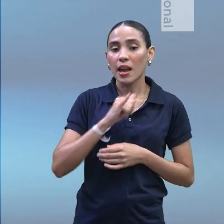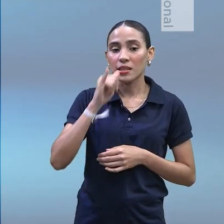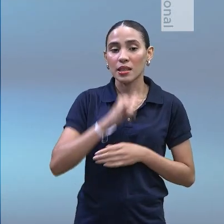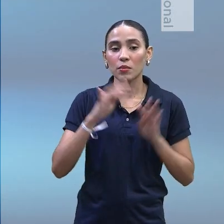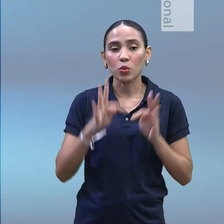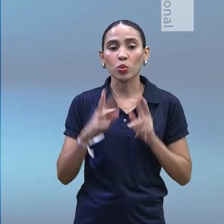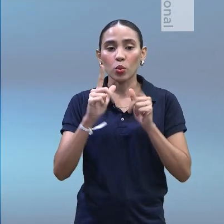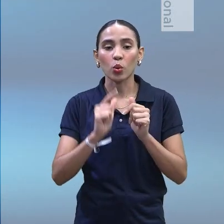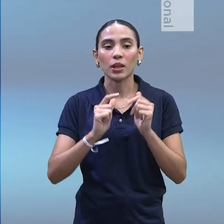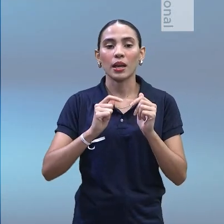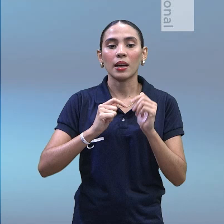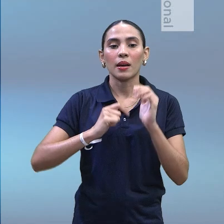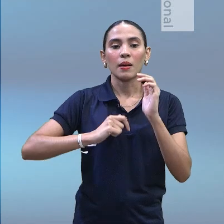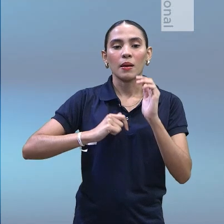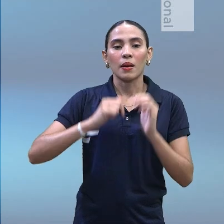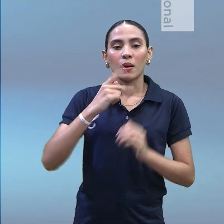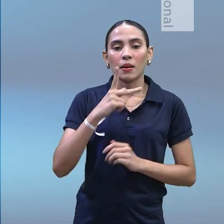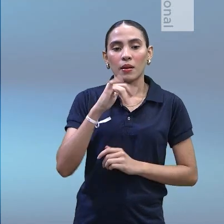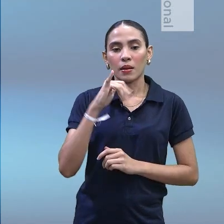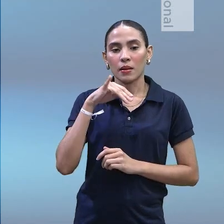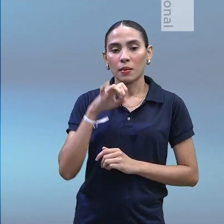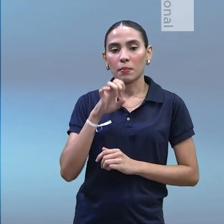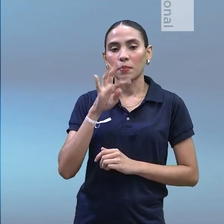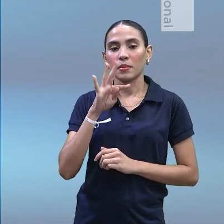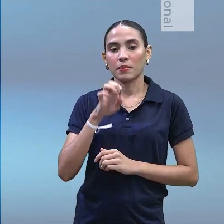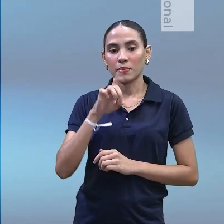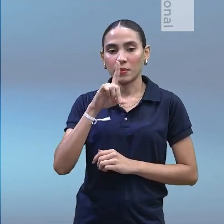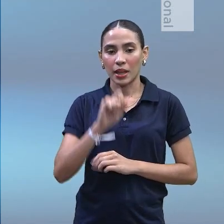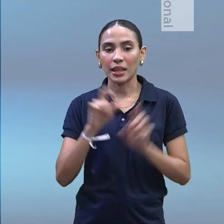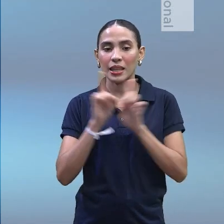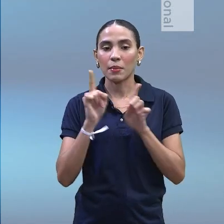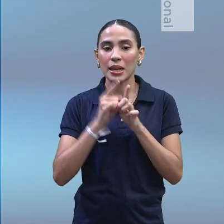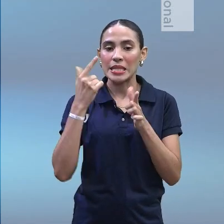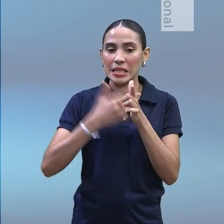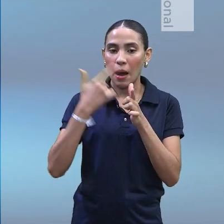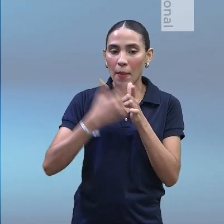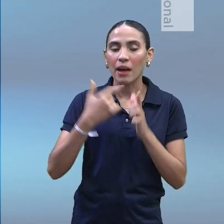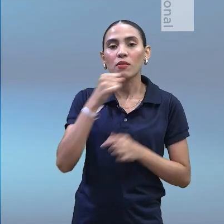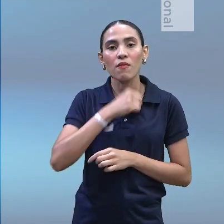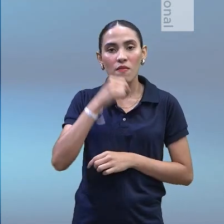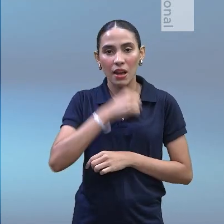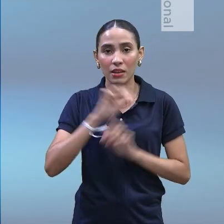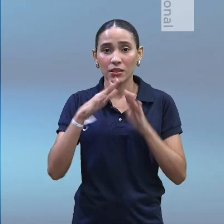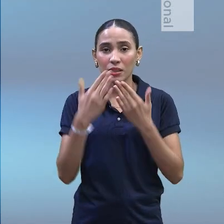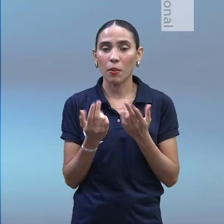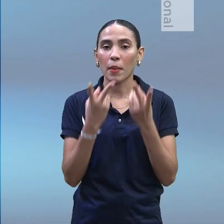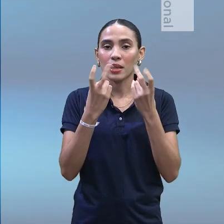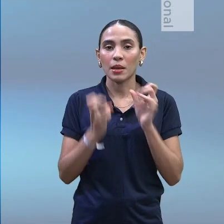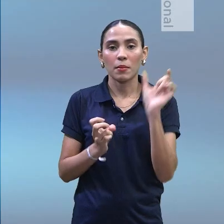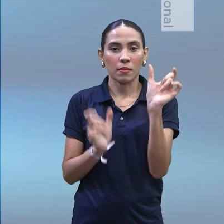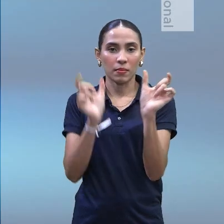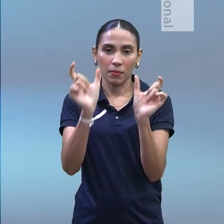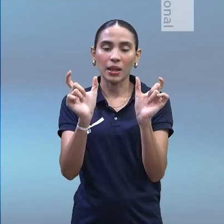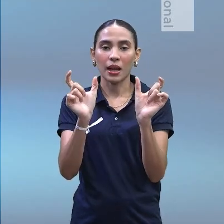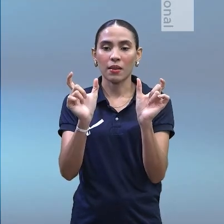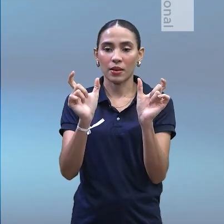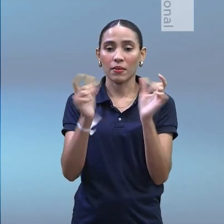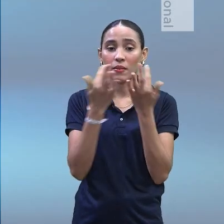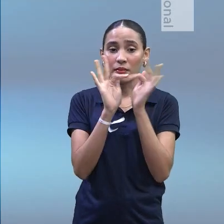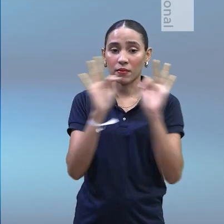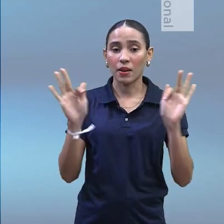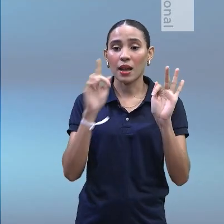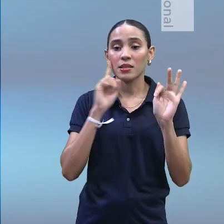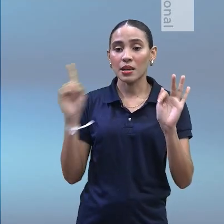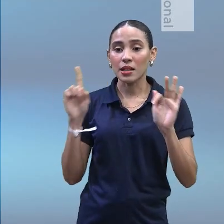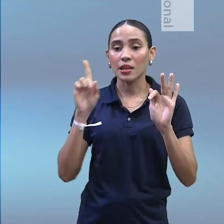toda pintada, sapatos antigos, então justamente a gente observa que essas duas palavras, essas duas frases vão